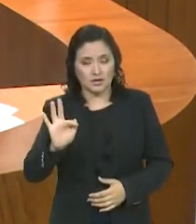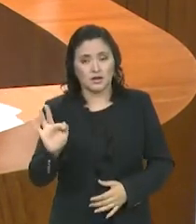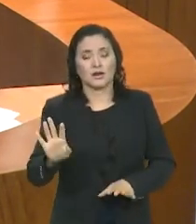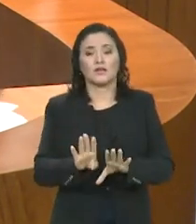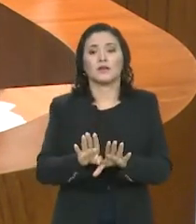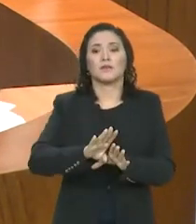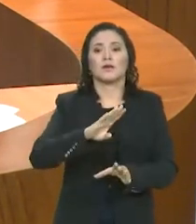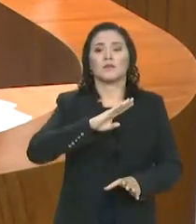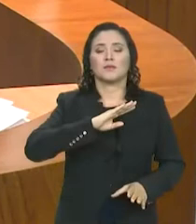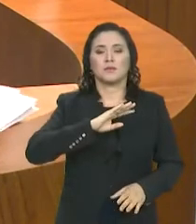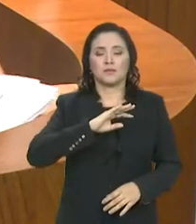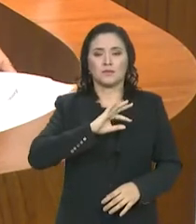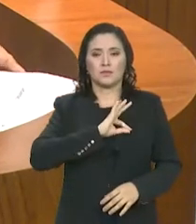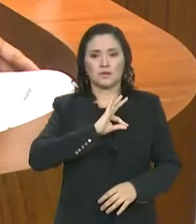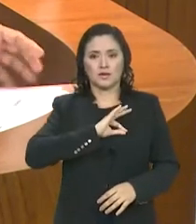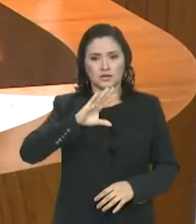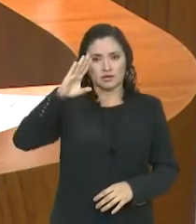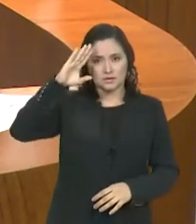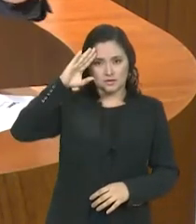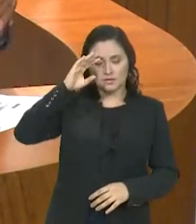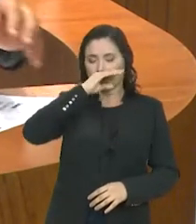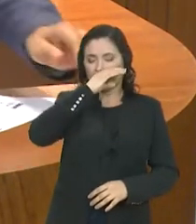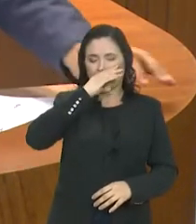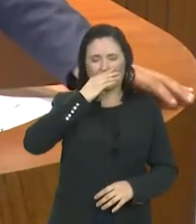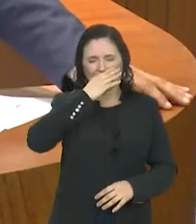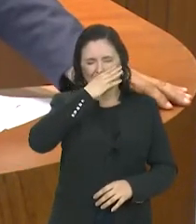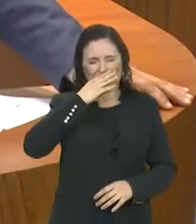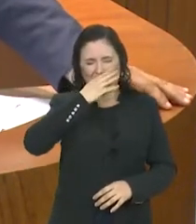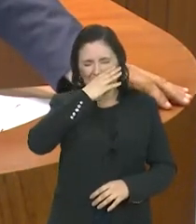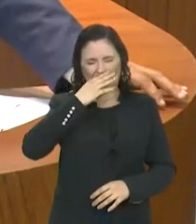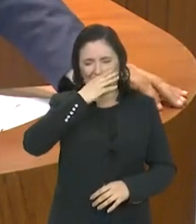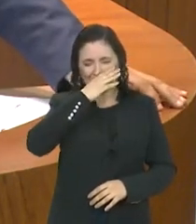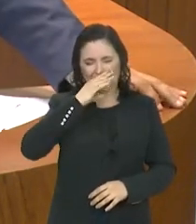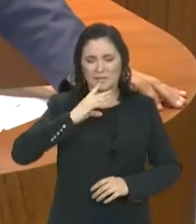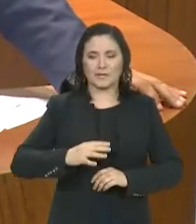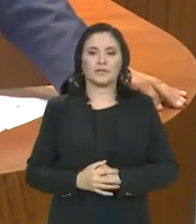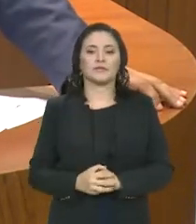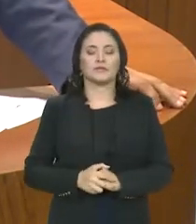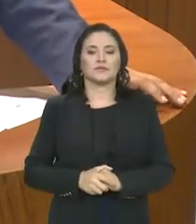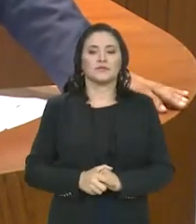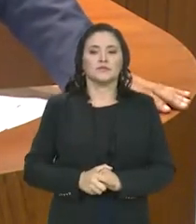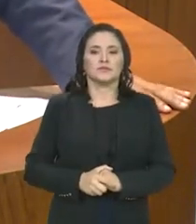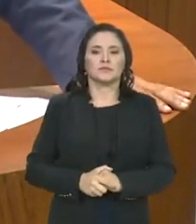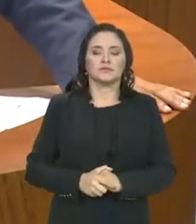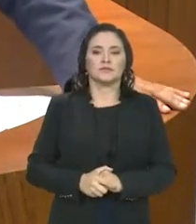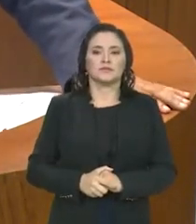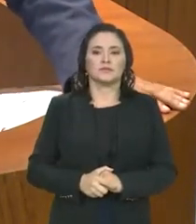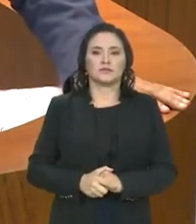Senhor presidente, o tempo que me resta, nós começamos a coleta de assinaturas.